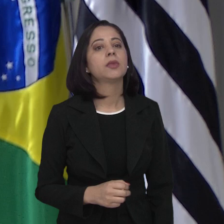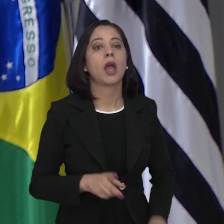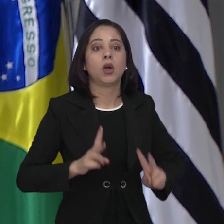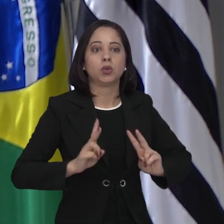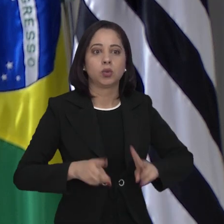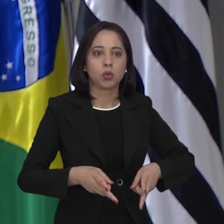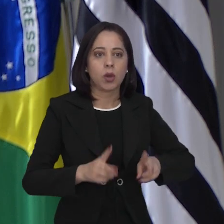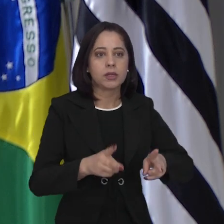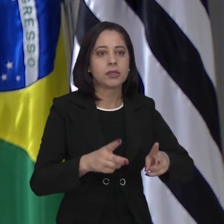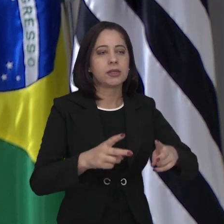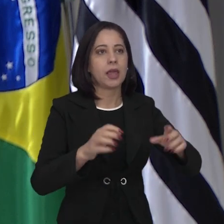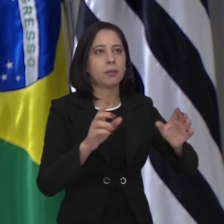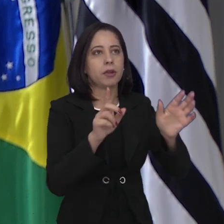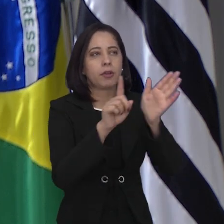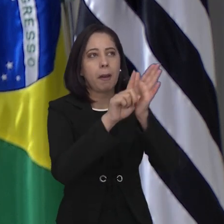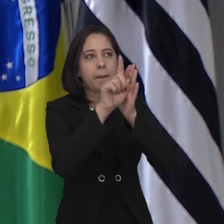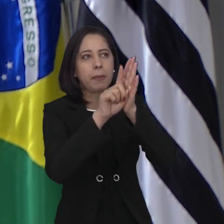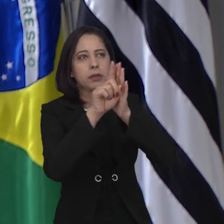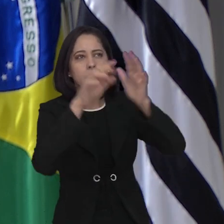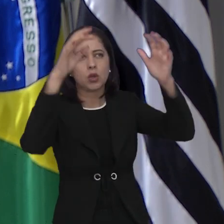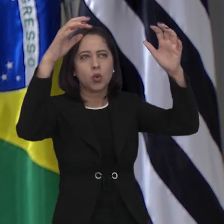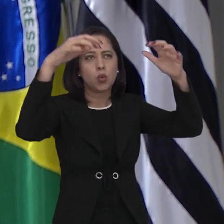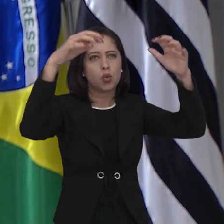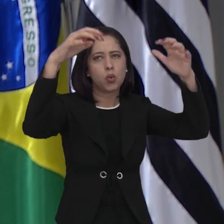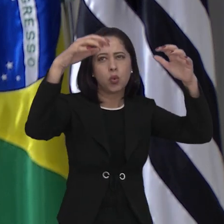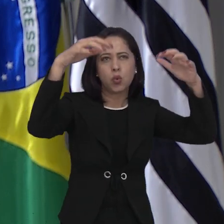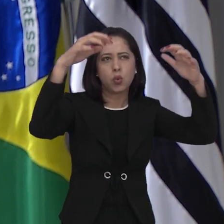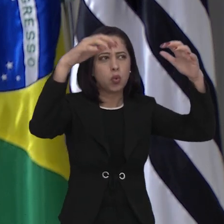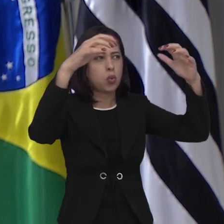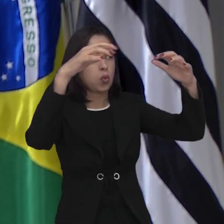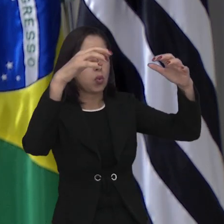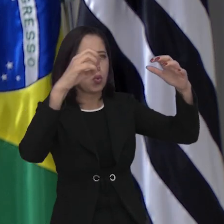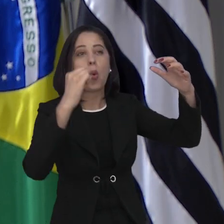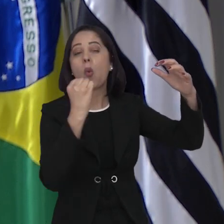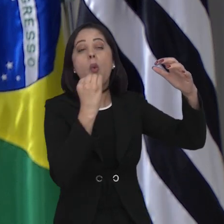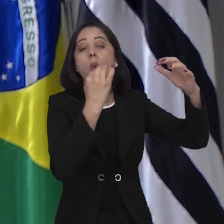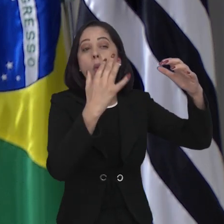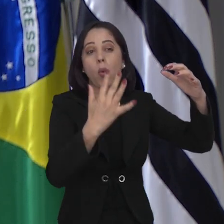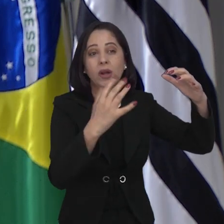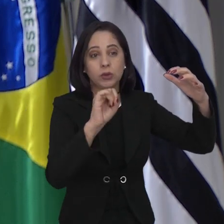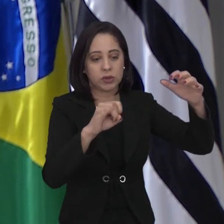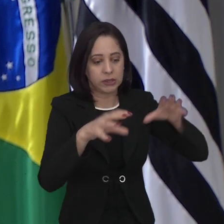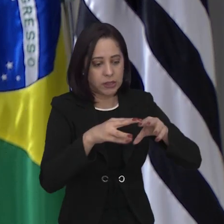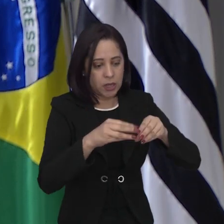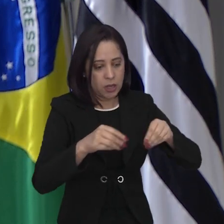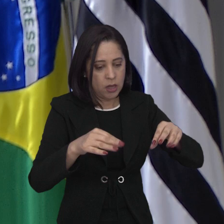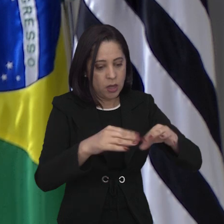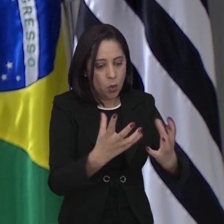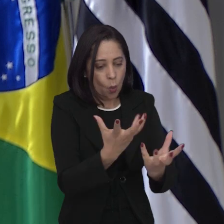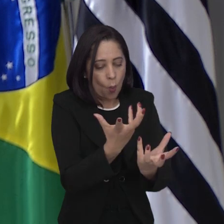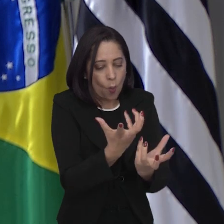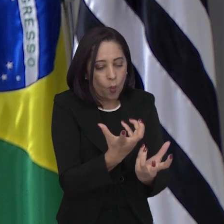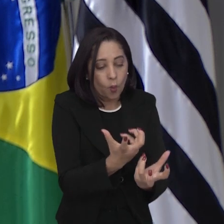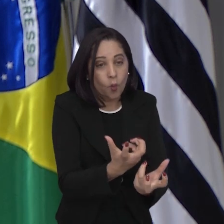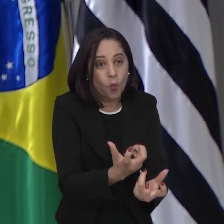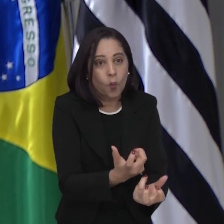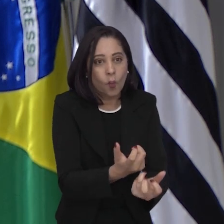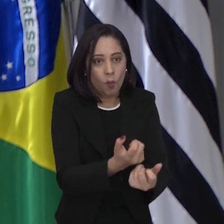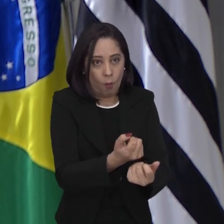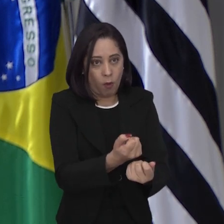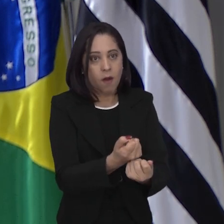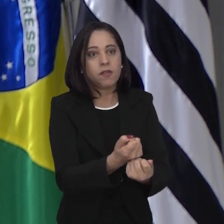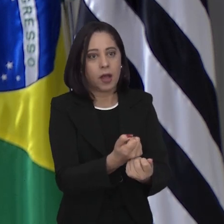no acompanhamento da chuva com os índices pluviométricos e vendo exatamente o encharcamento de solo. O que demanda